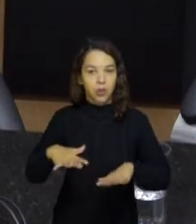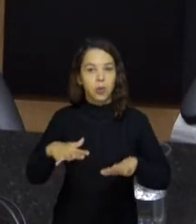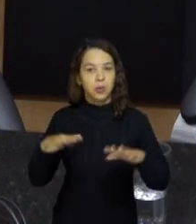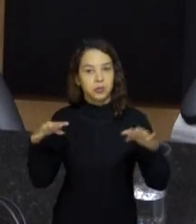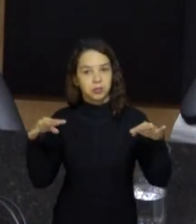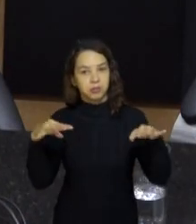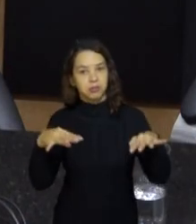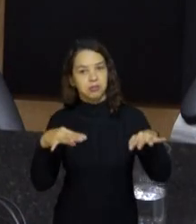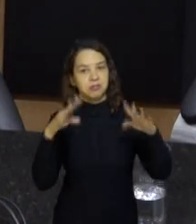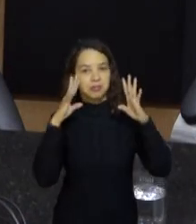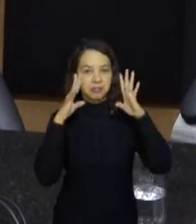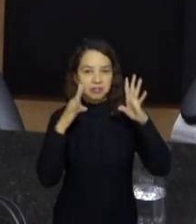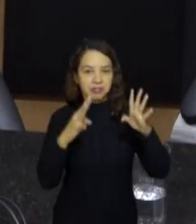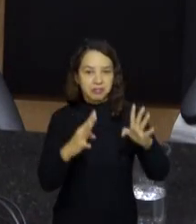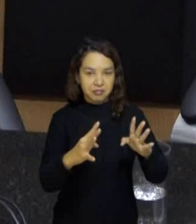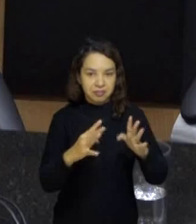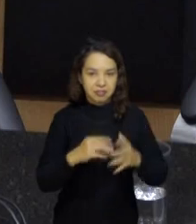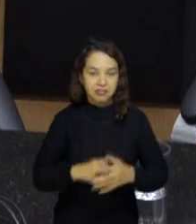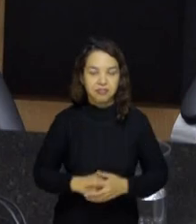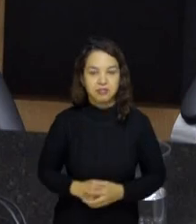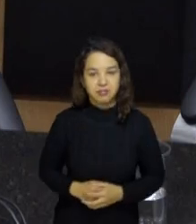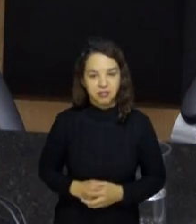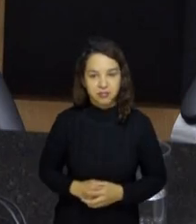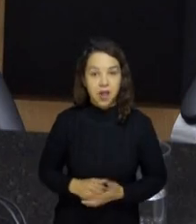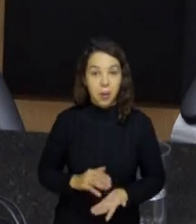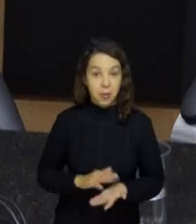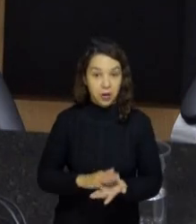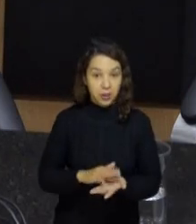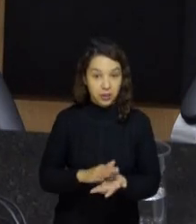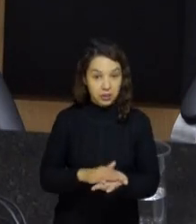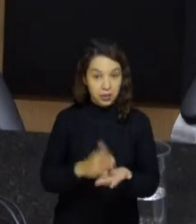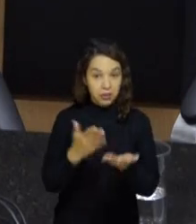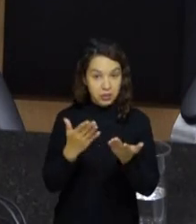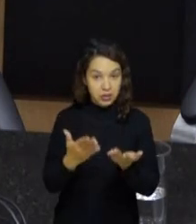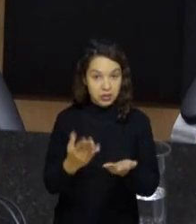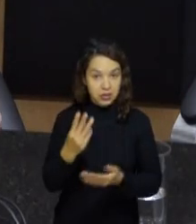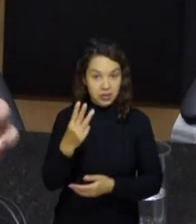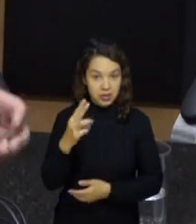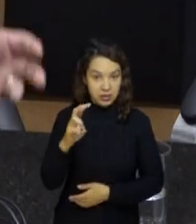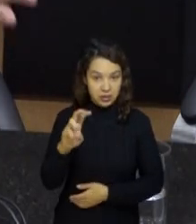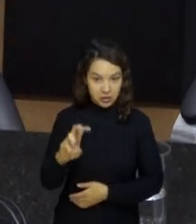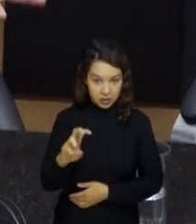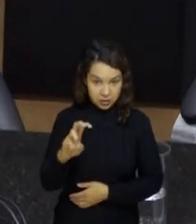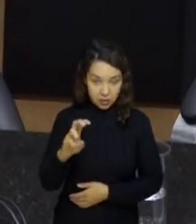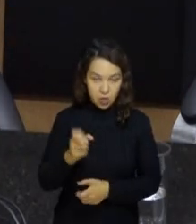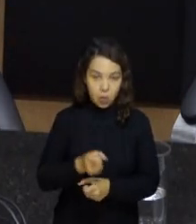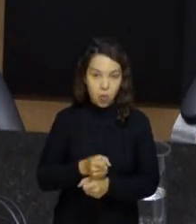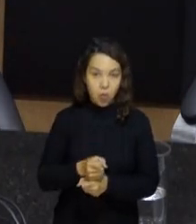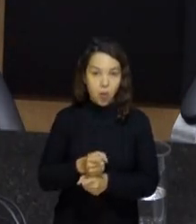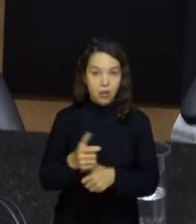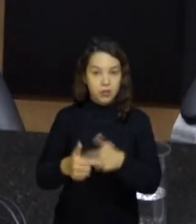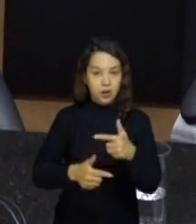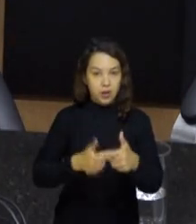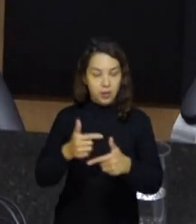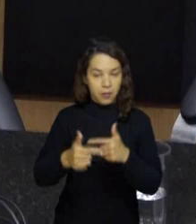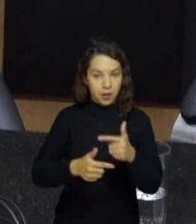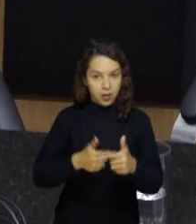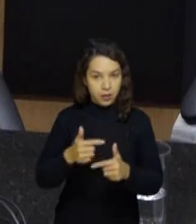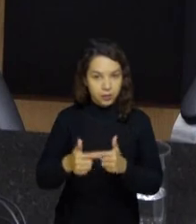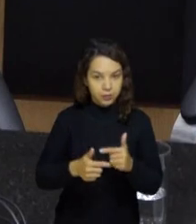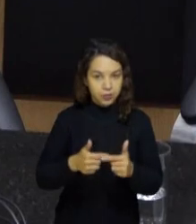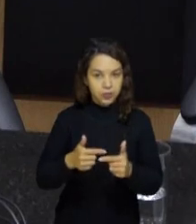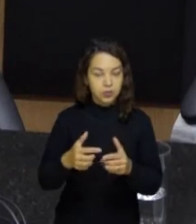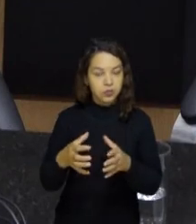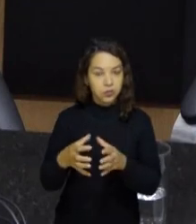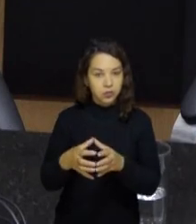Mas, Marcelo, parabenizá-lo pelos 35 anos do seu trabalho, da sua equipe, e dizer